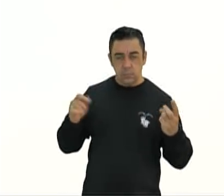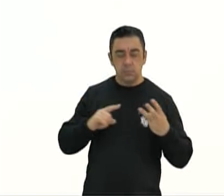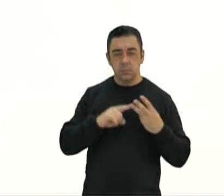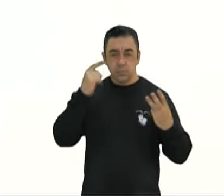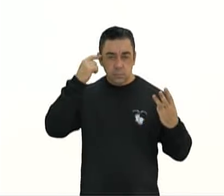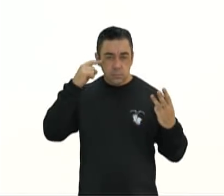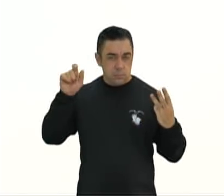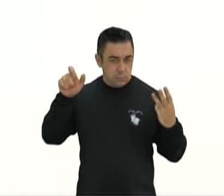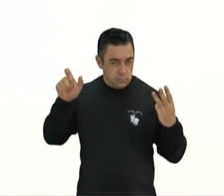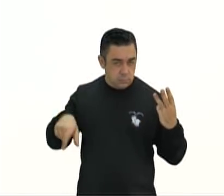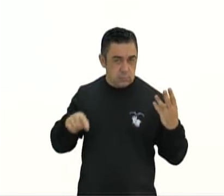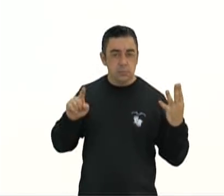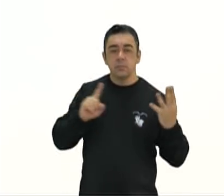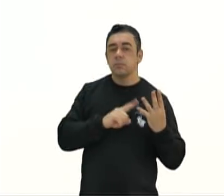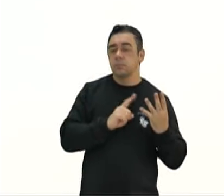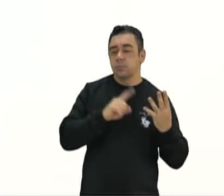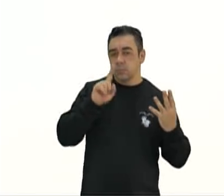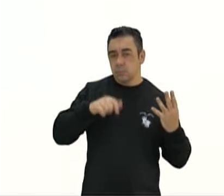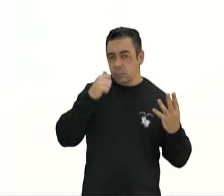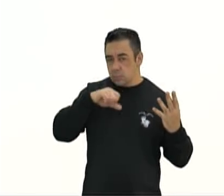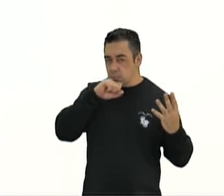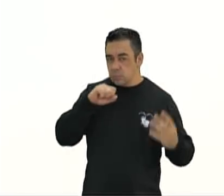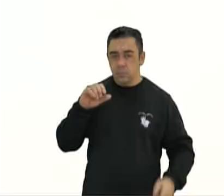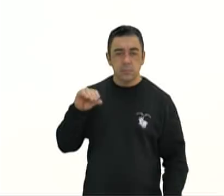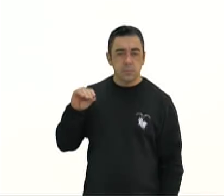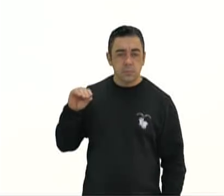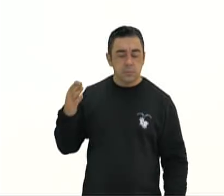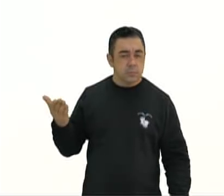Murilo ou o cochicho da mãe? Vamos saber?